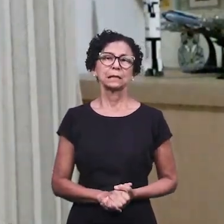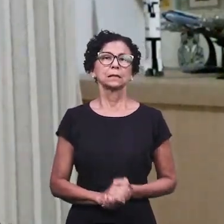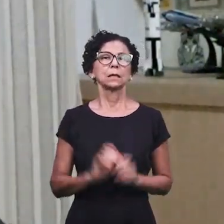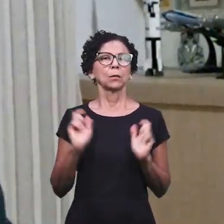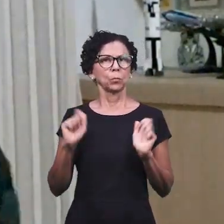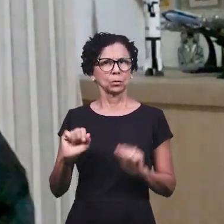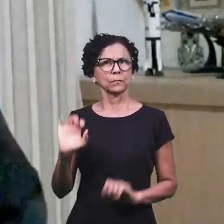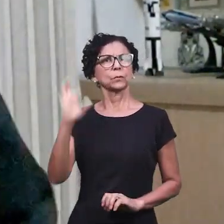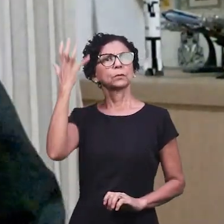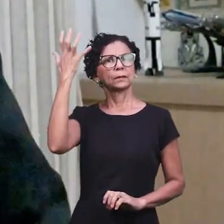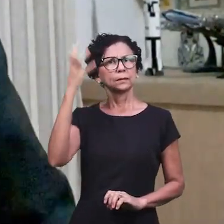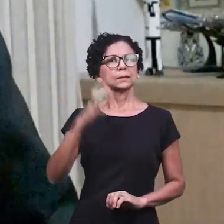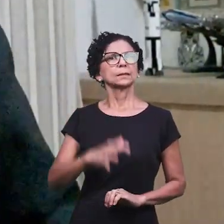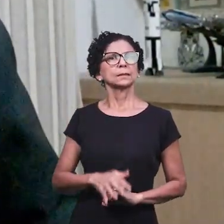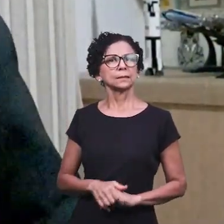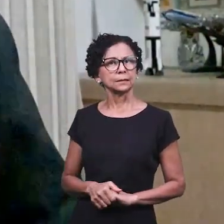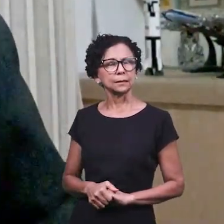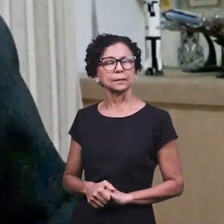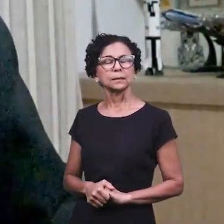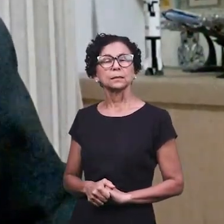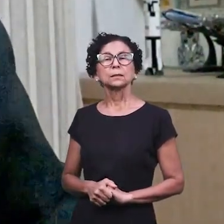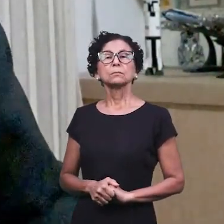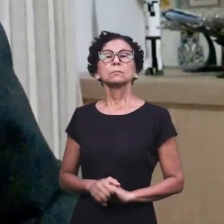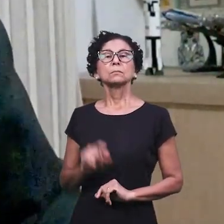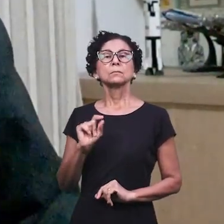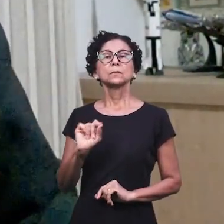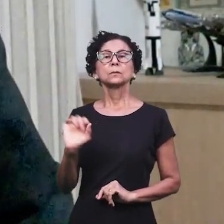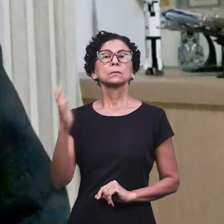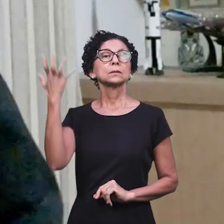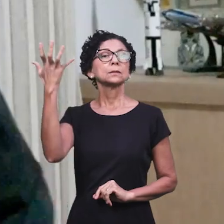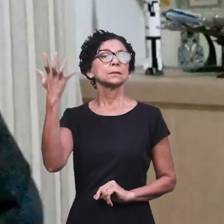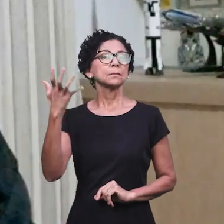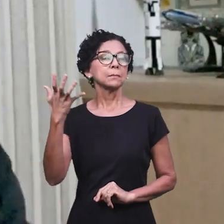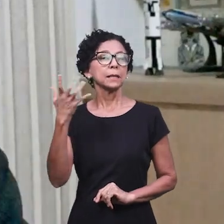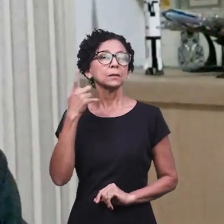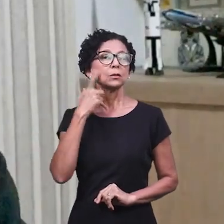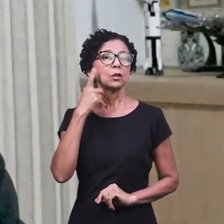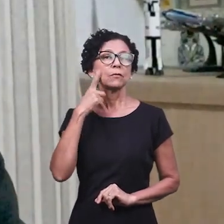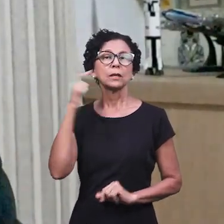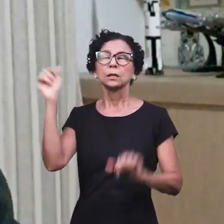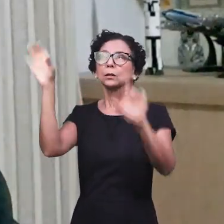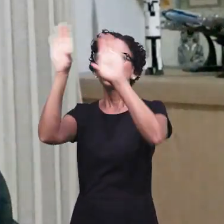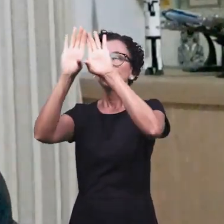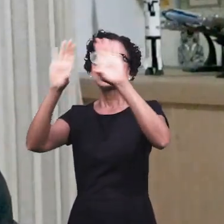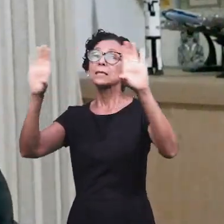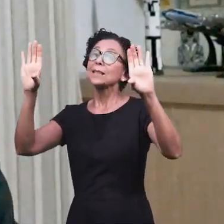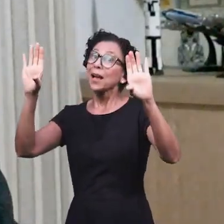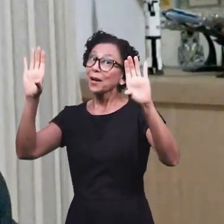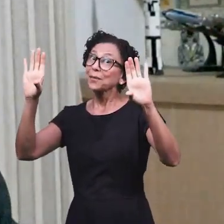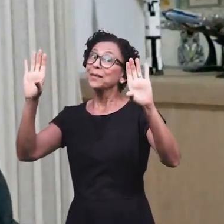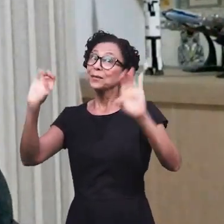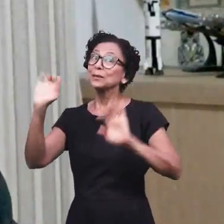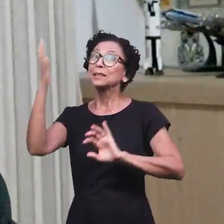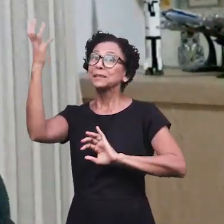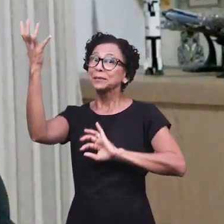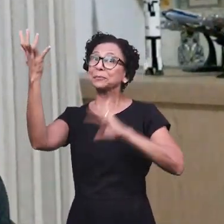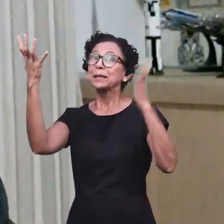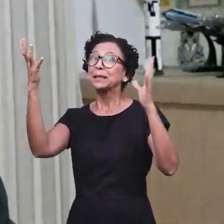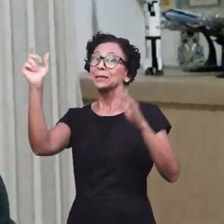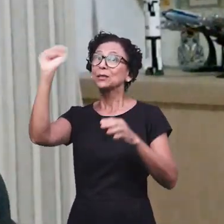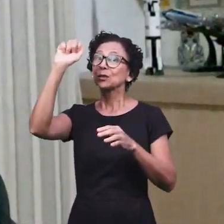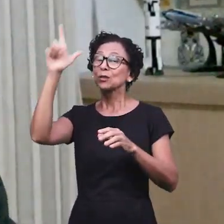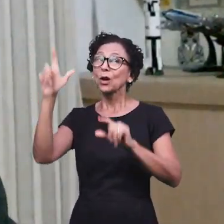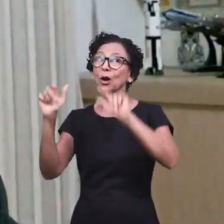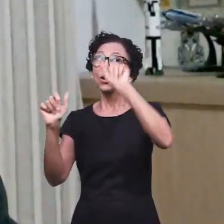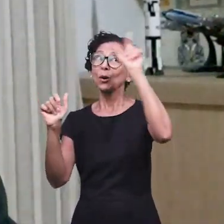Então, todos esses fenômenos ali podem acontecer. São sinais, né, que vêm do céu e ocorrem